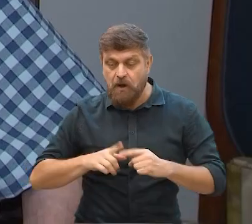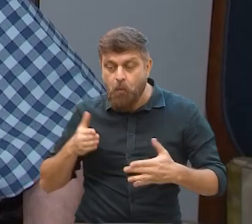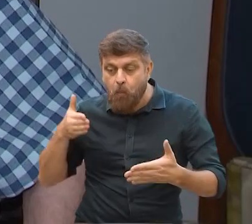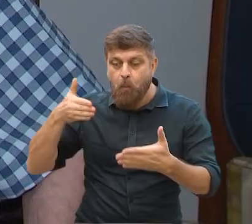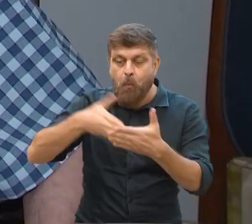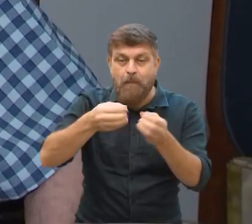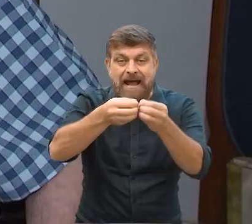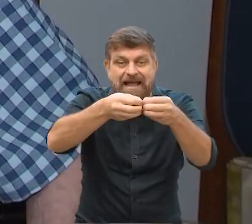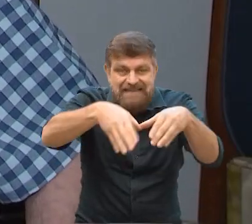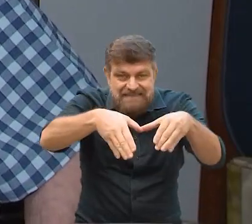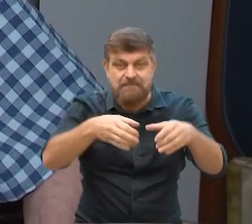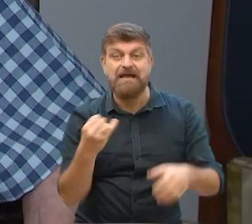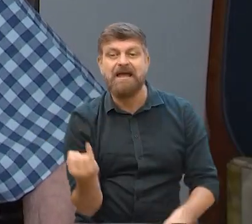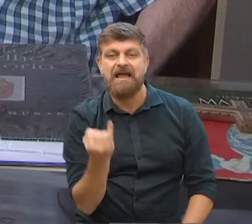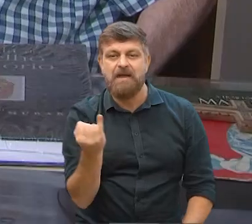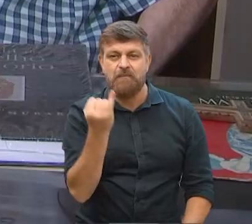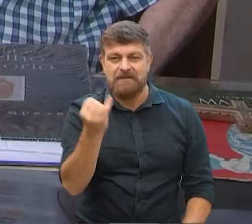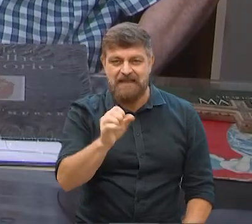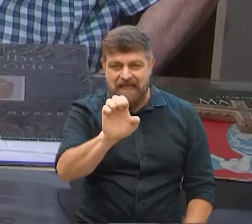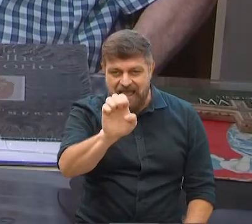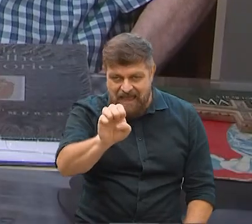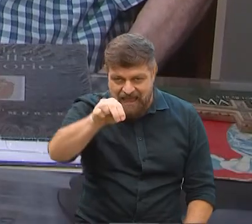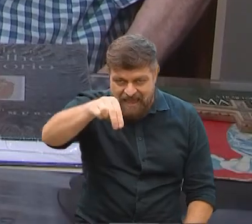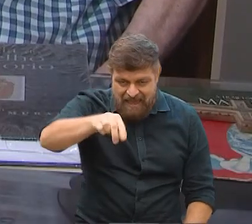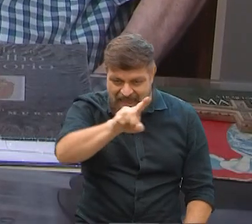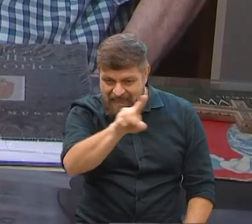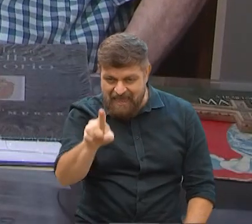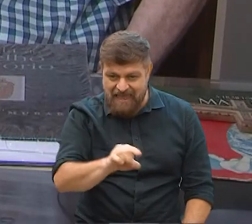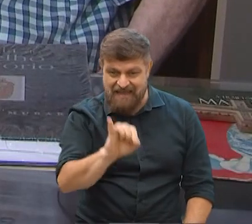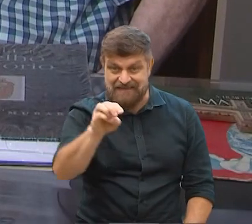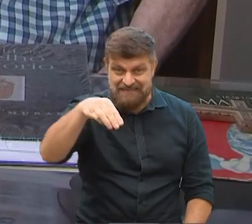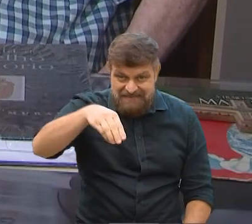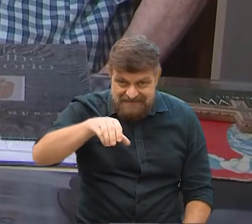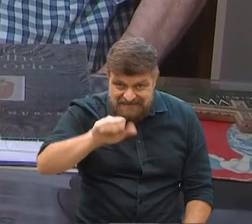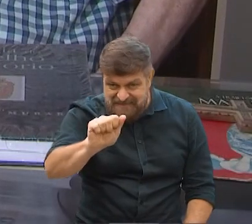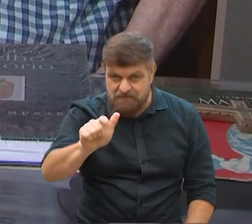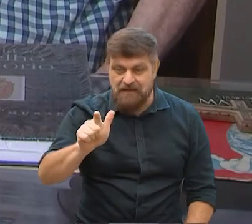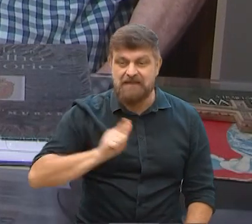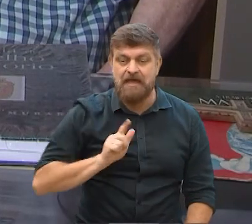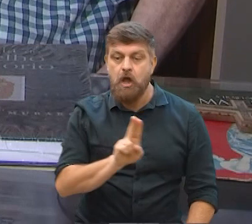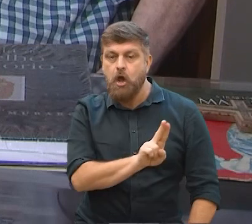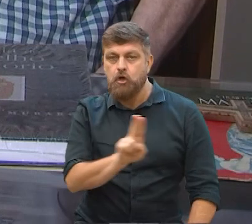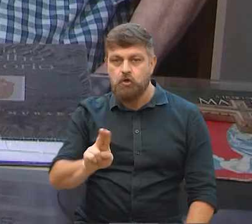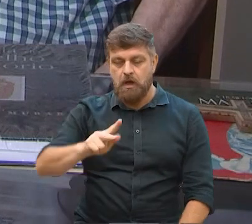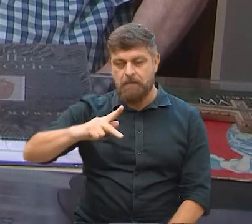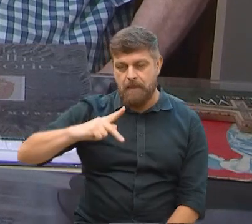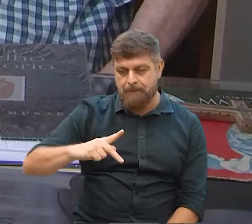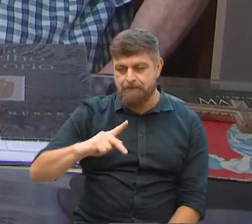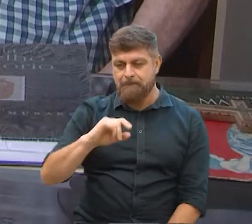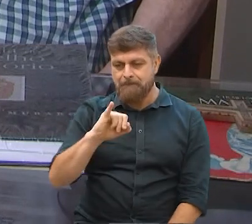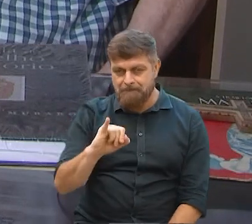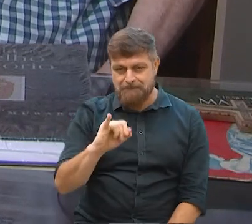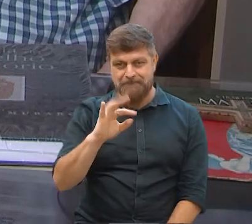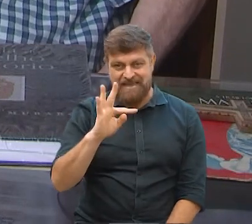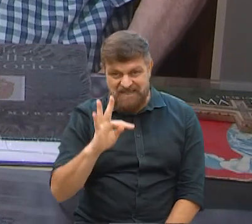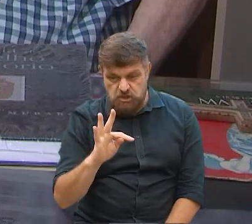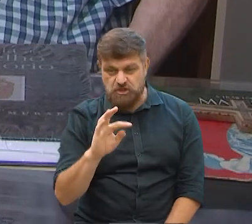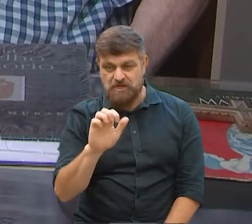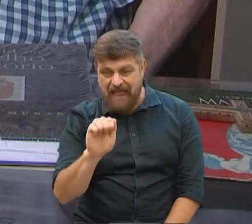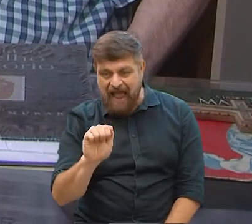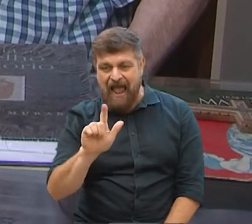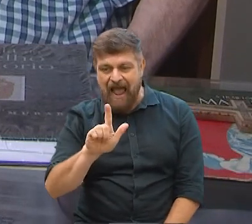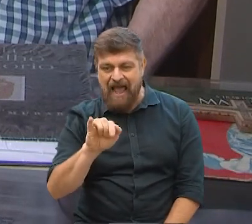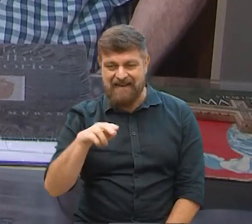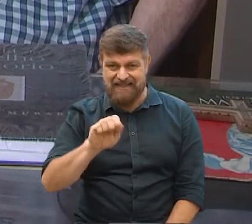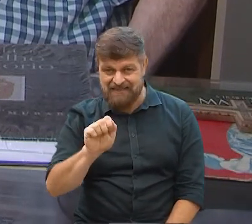né? É a pitialina. Essa enzima também chamo de amilase salivar, mas